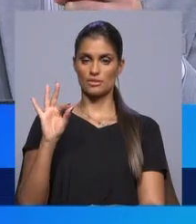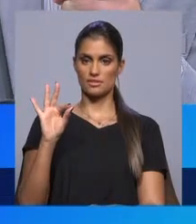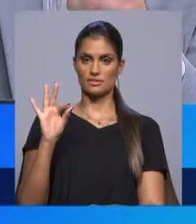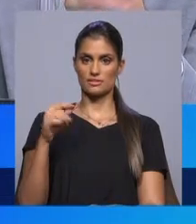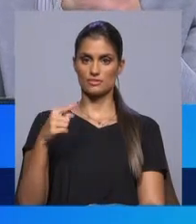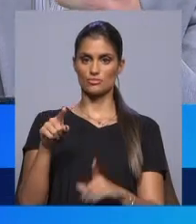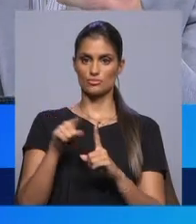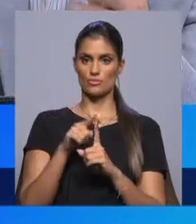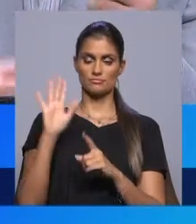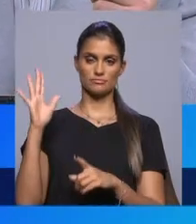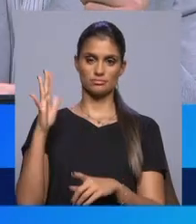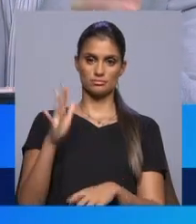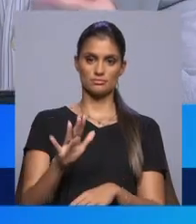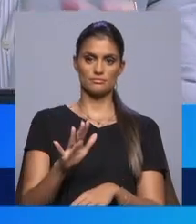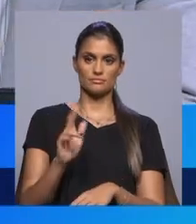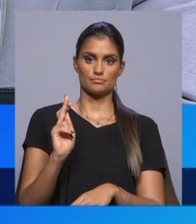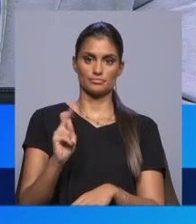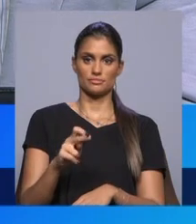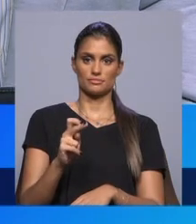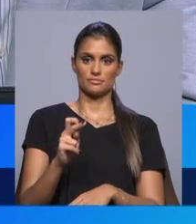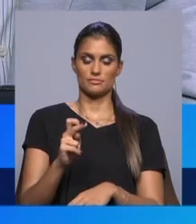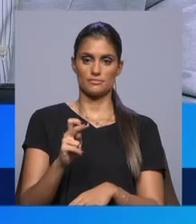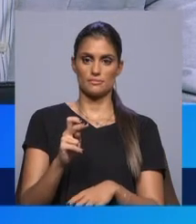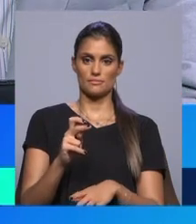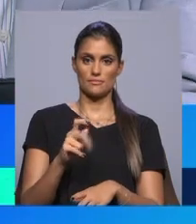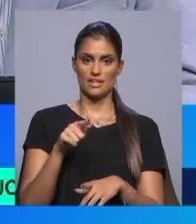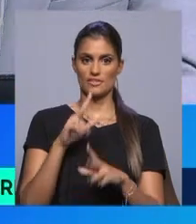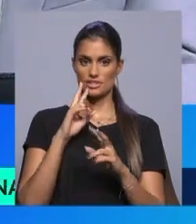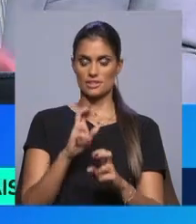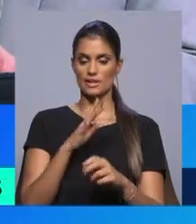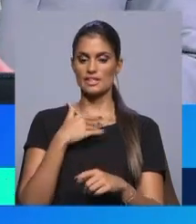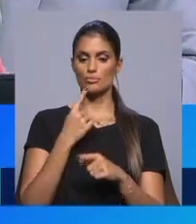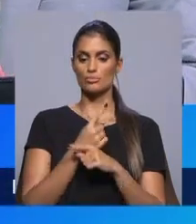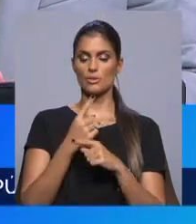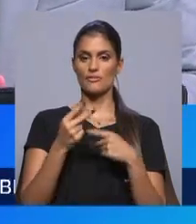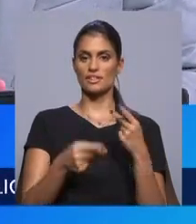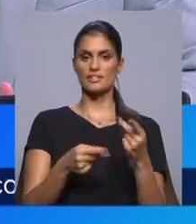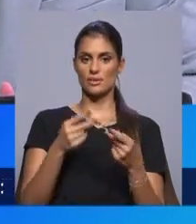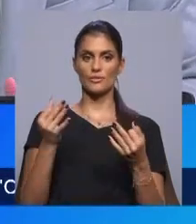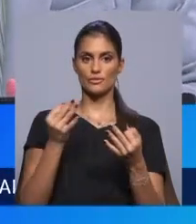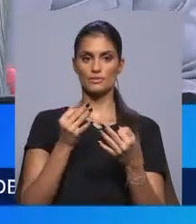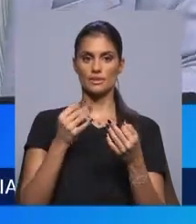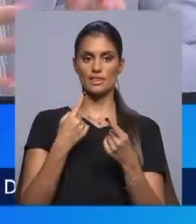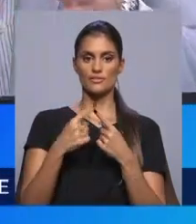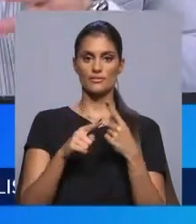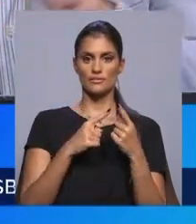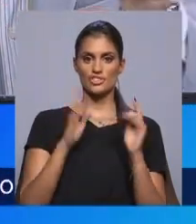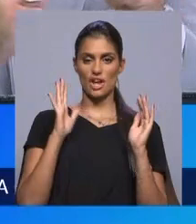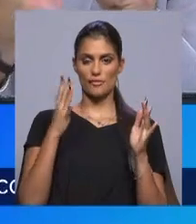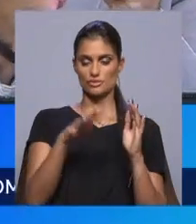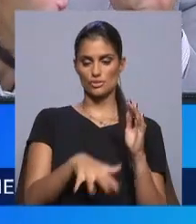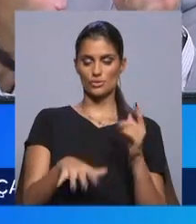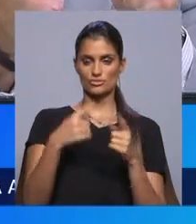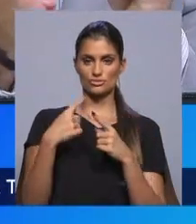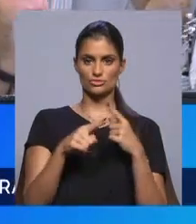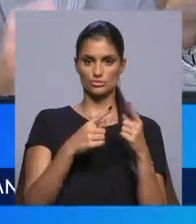de raios cósmicos em baterem na atmosfera. Esta investigação tem muita piada porque fez uma análise, de facto, a várias árvores em vários locais